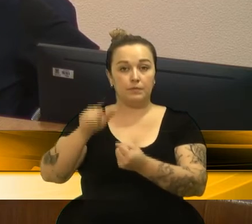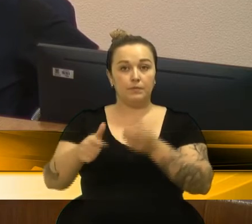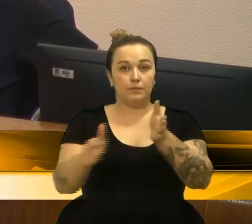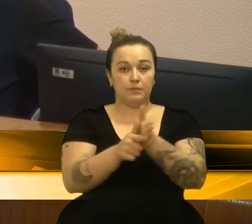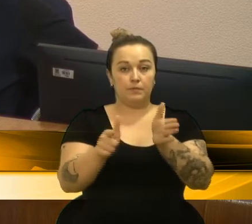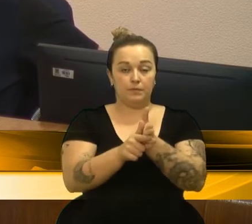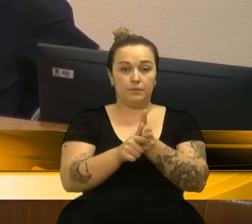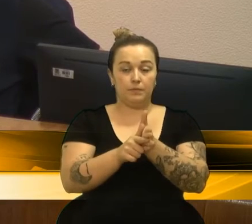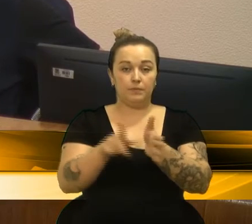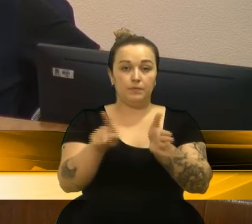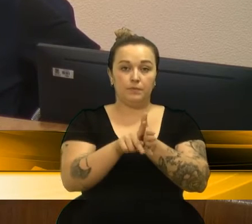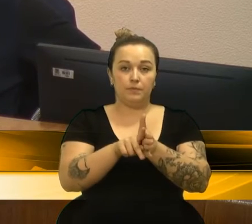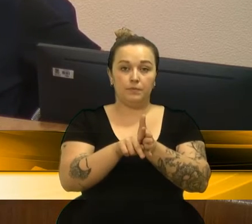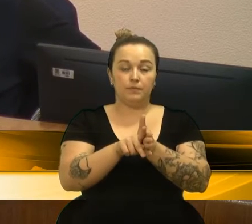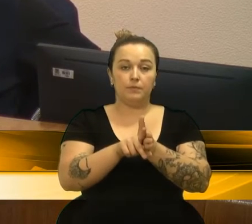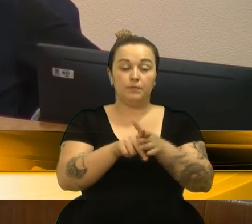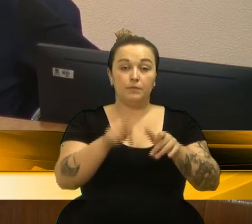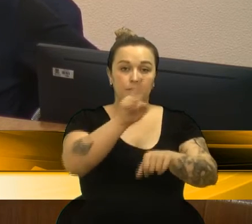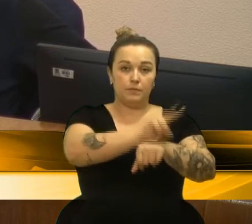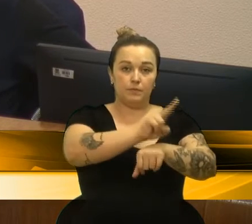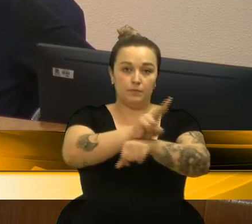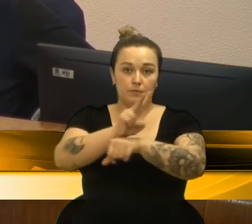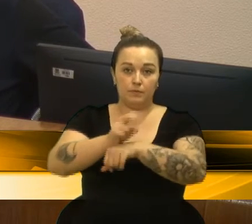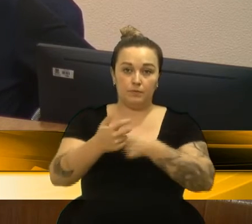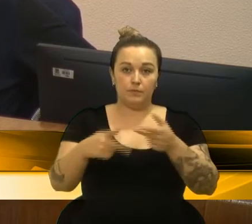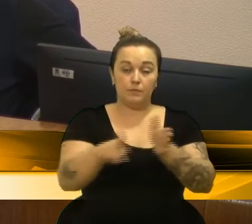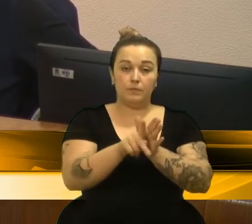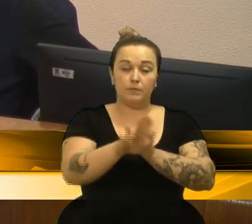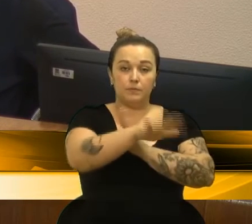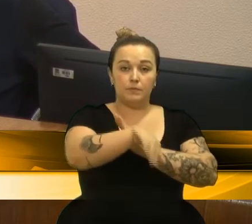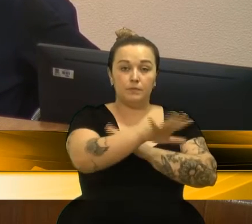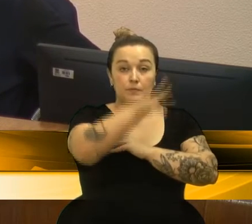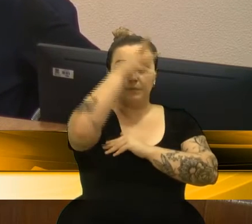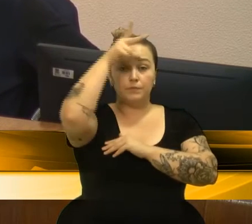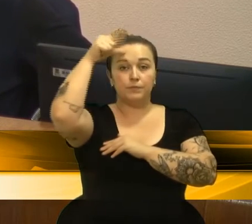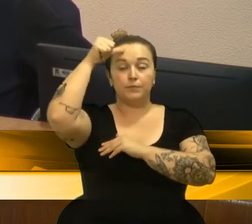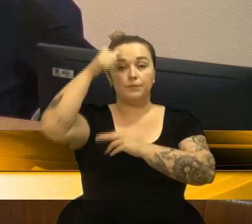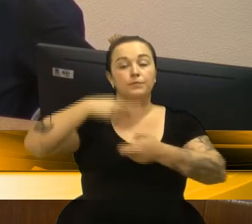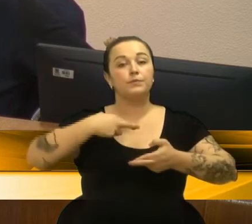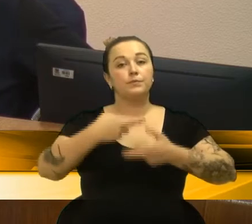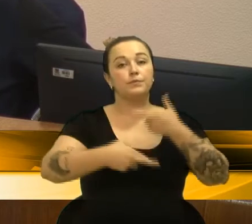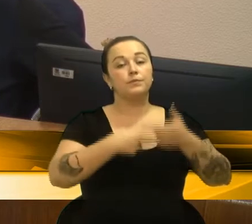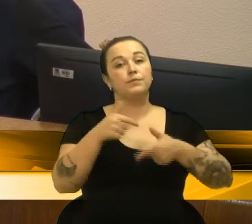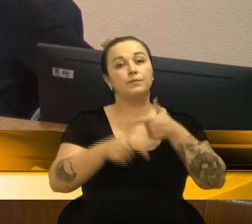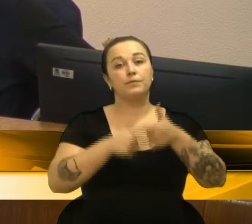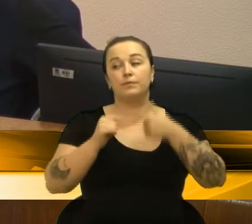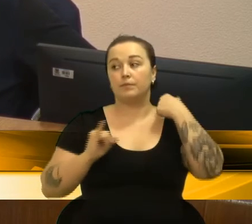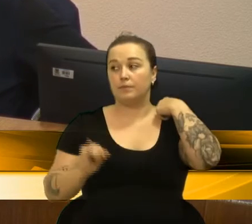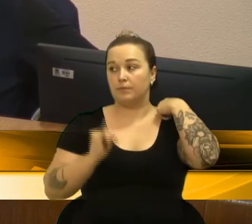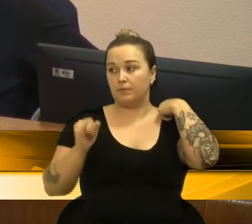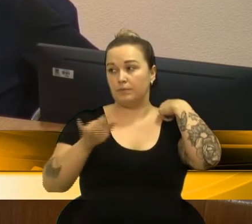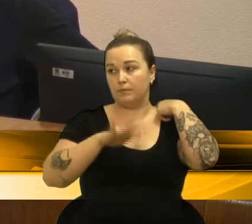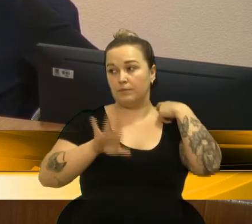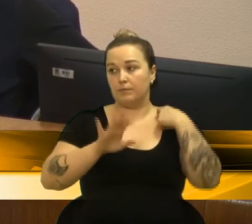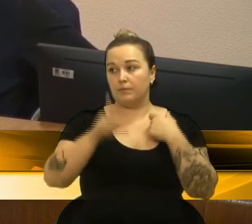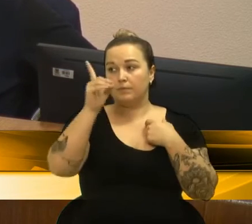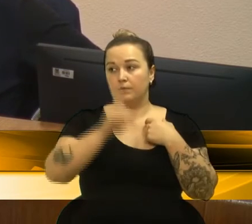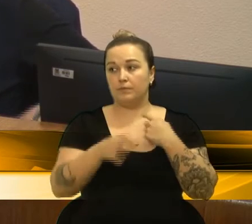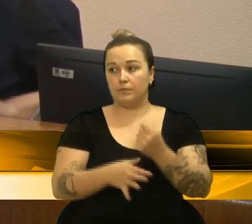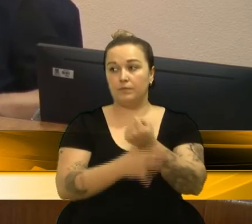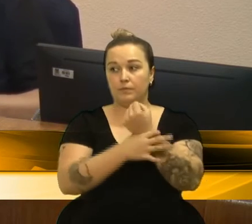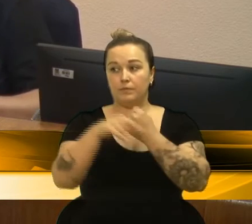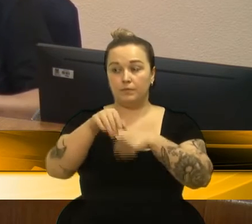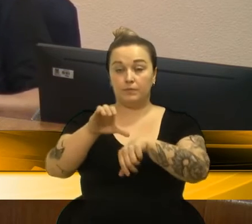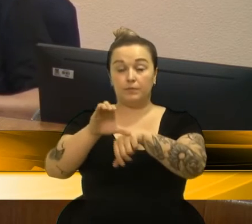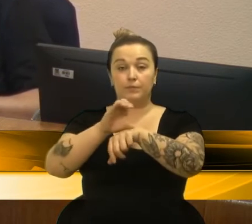institucional do Ministério Público zelar pelo efetivo respeito dos poderes públicos e dos serviços de relevância pública aos direitos assegurados nessa Constituição,